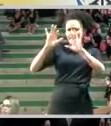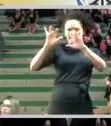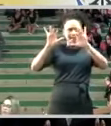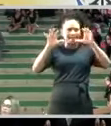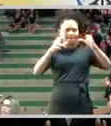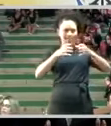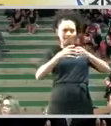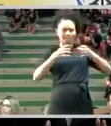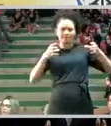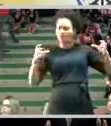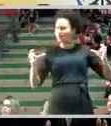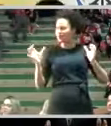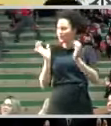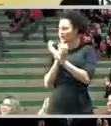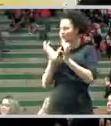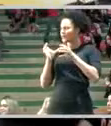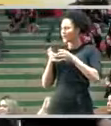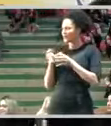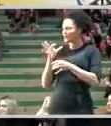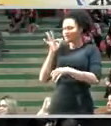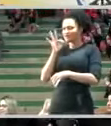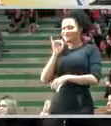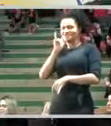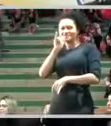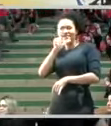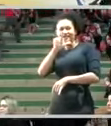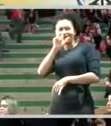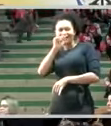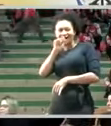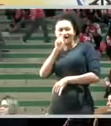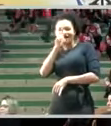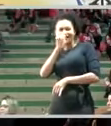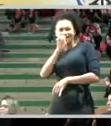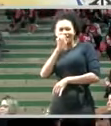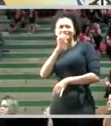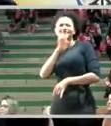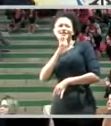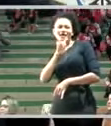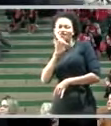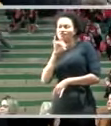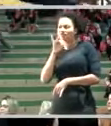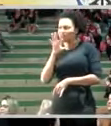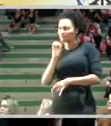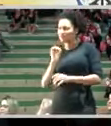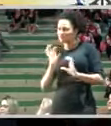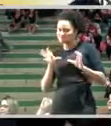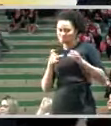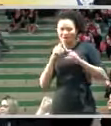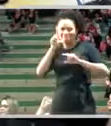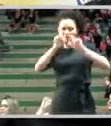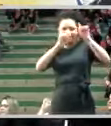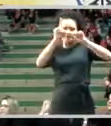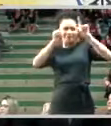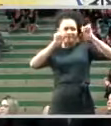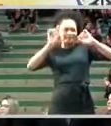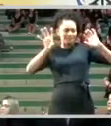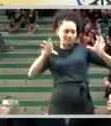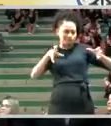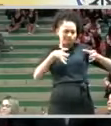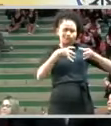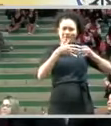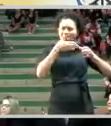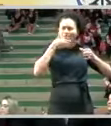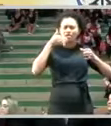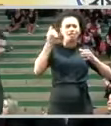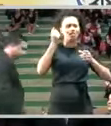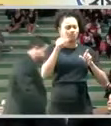chamou a Filadélfia do seu tempo, reuniu, Mesaque, os melhores músicos, todo